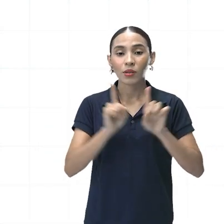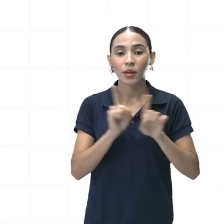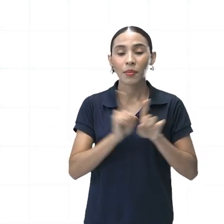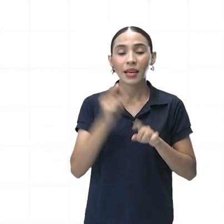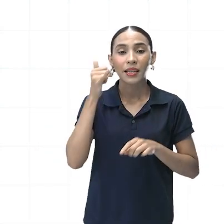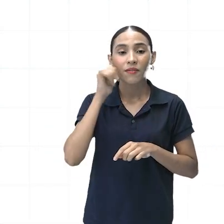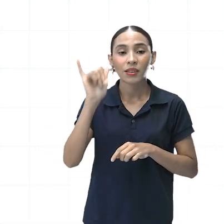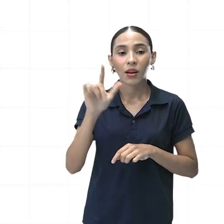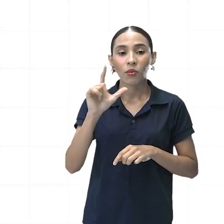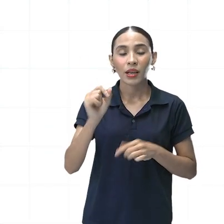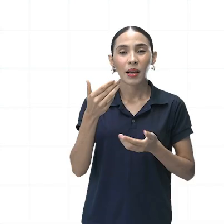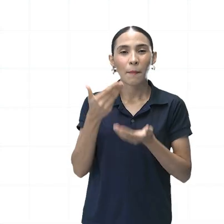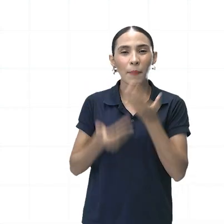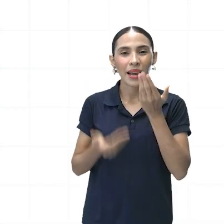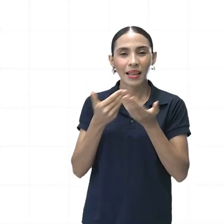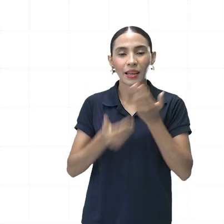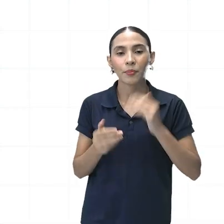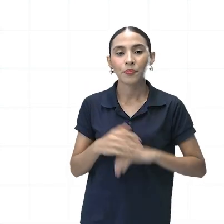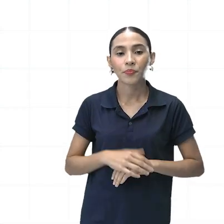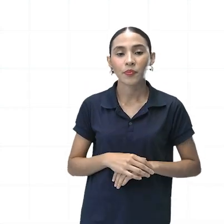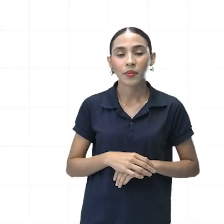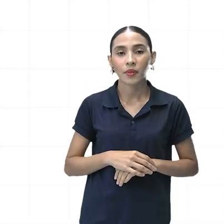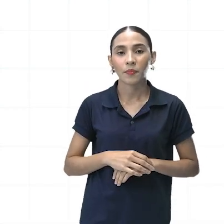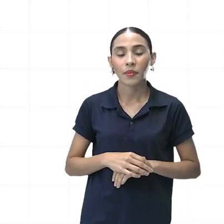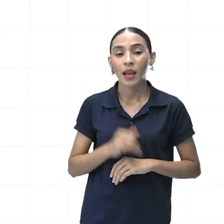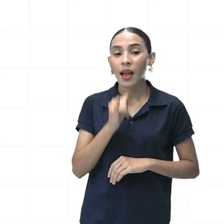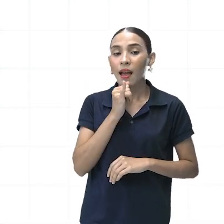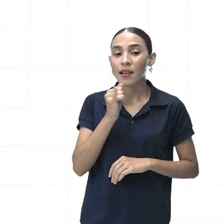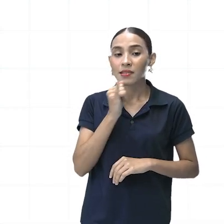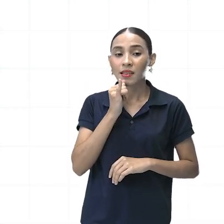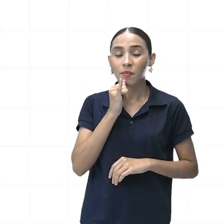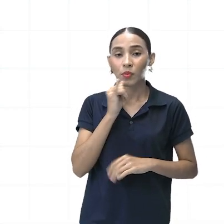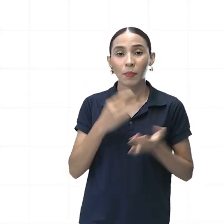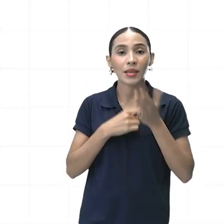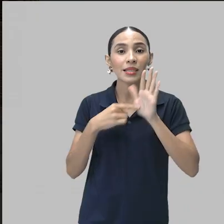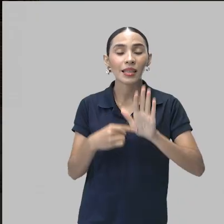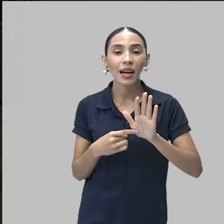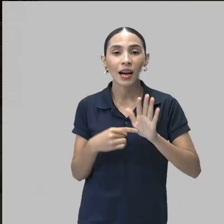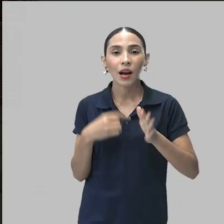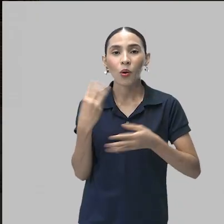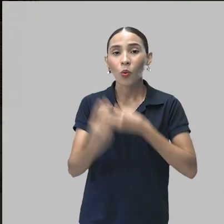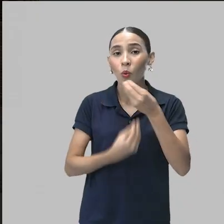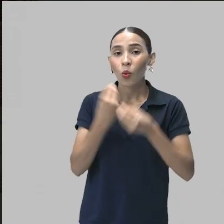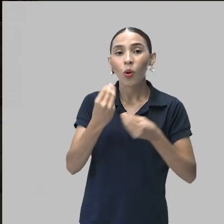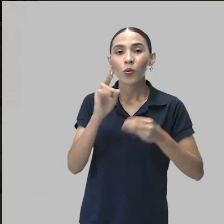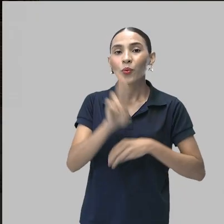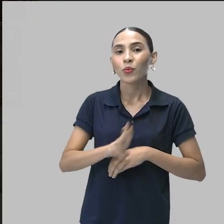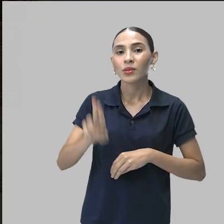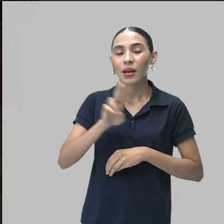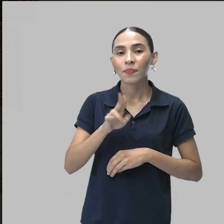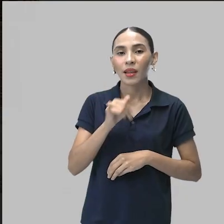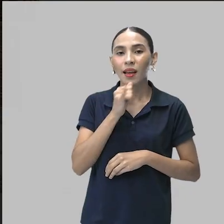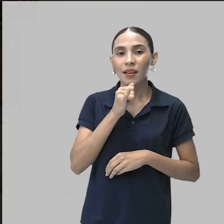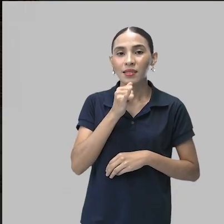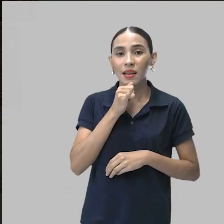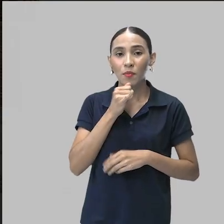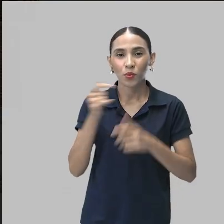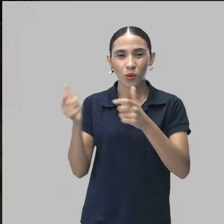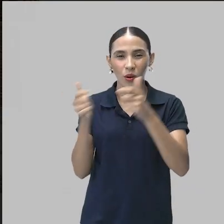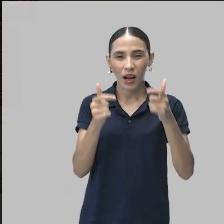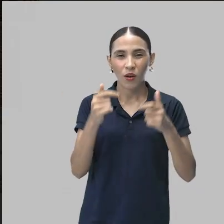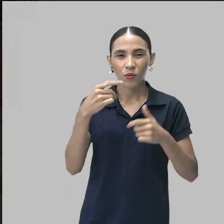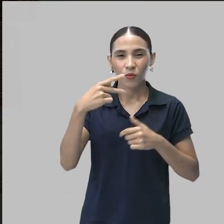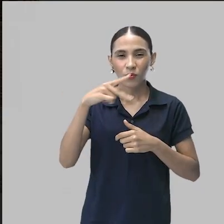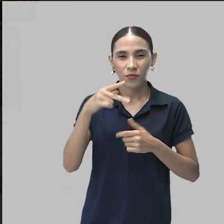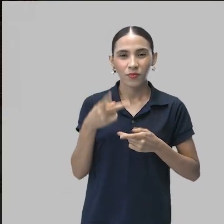e evitar o desperdício. Vou dar para vocês aqui um exemplo de como isso pode ser feito. Quando vocês estão nos